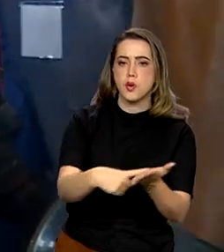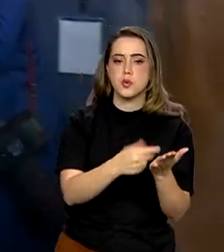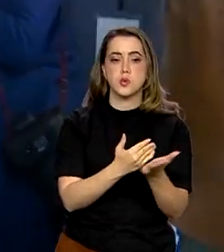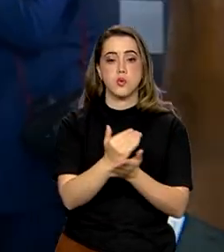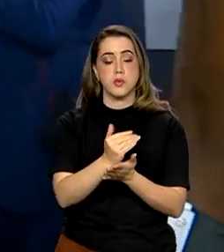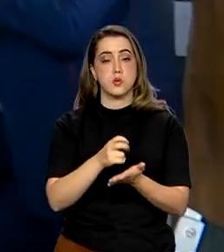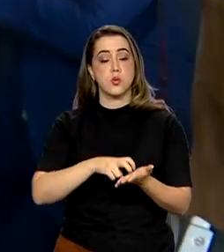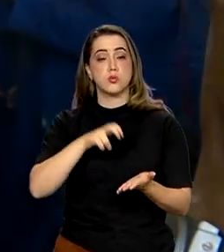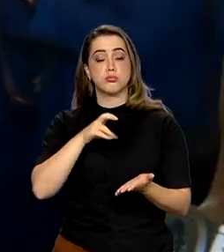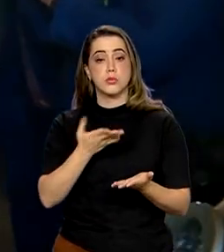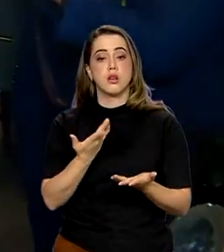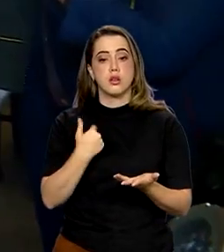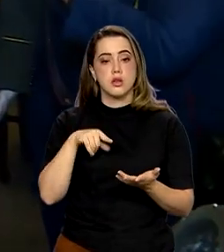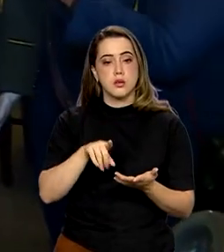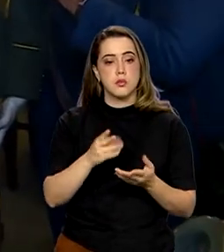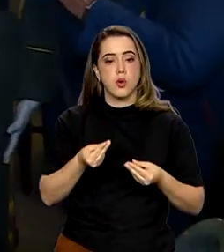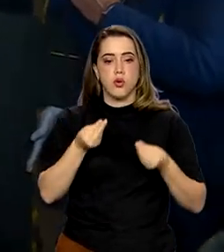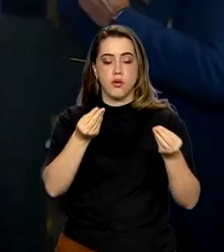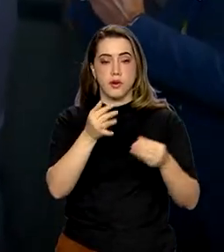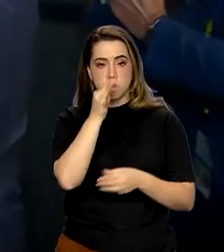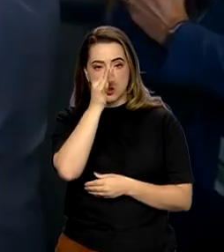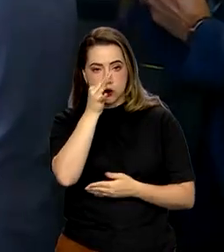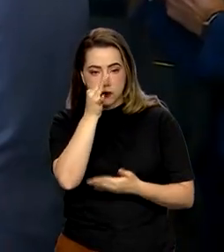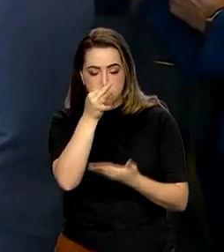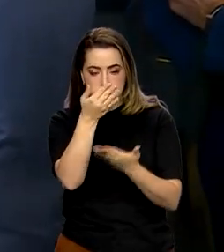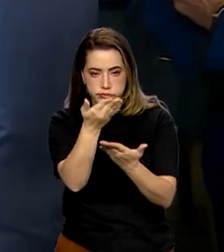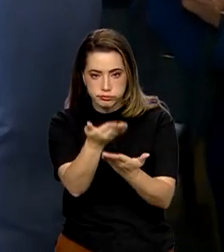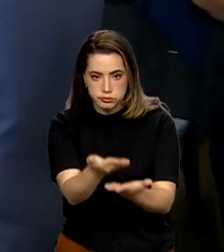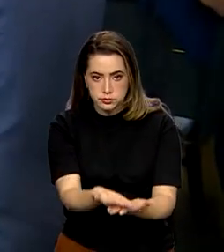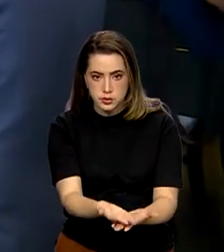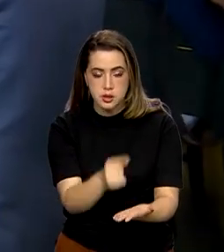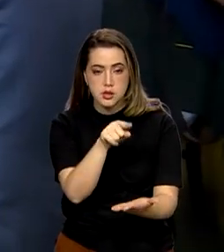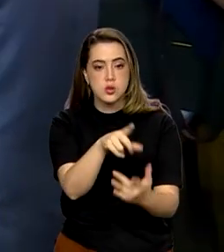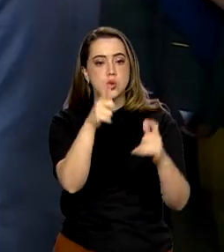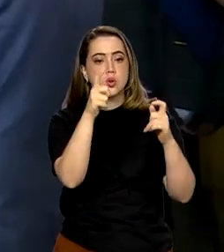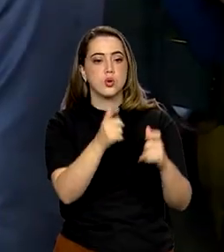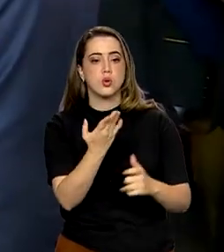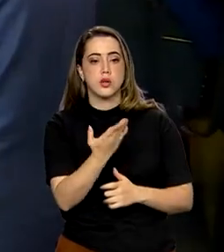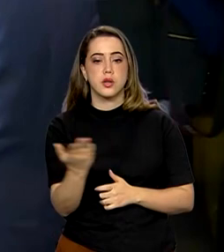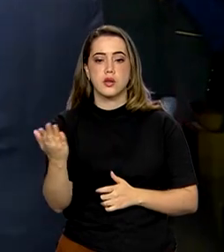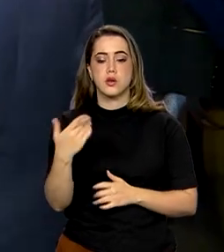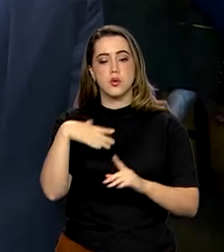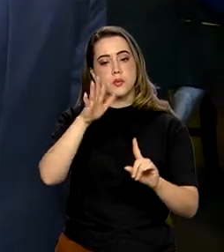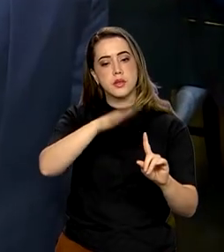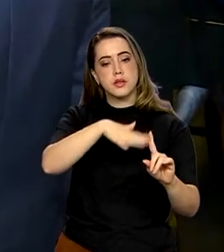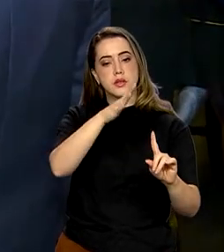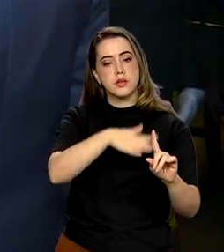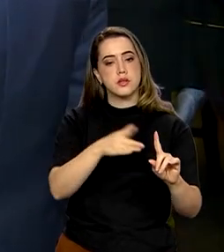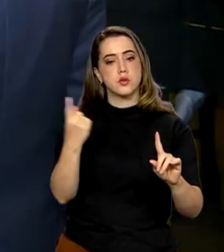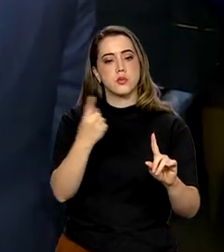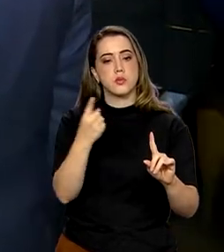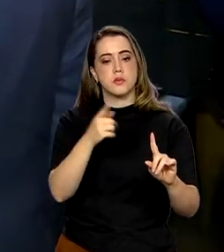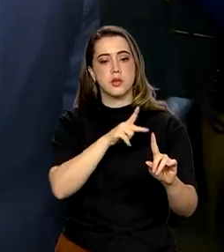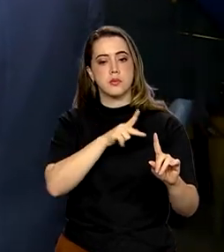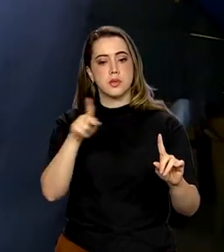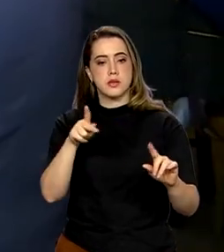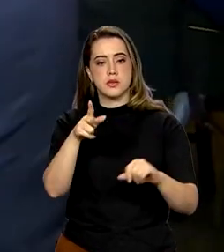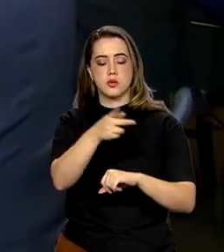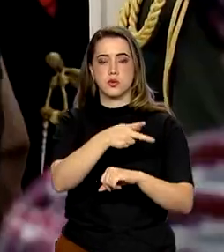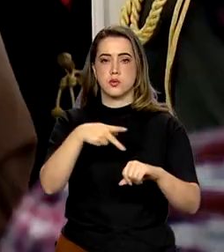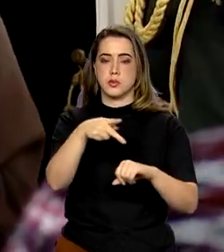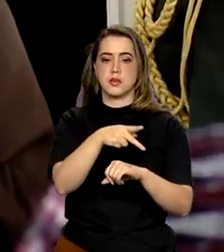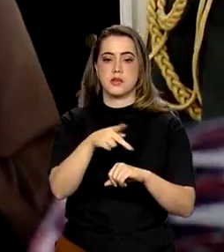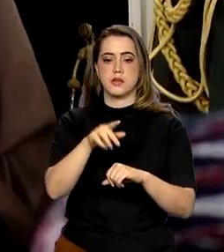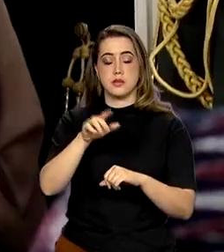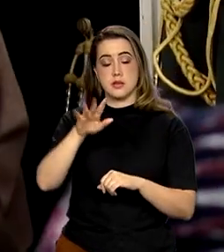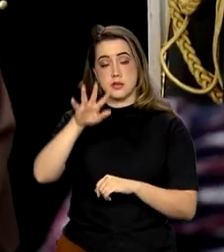cedo, com a deposição de flores no Memorial Antônio Agostinho Neto, que homenageia o primeiro presidente do país africano.